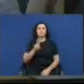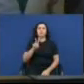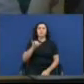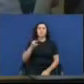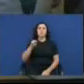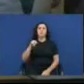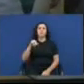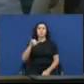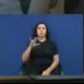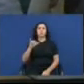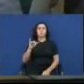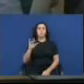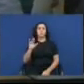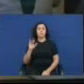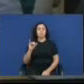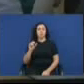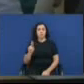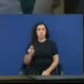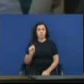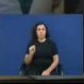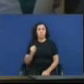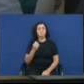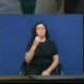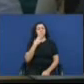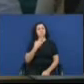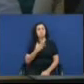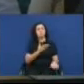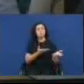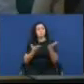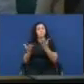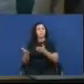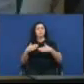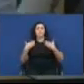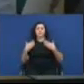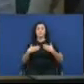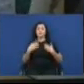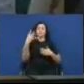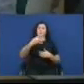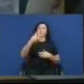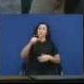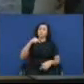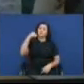Vinícius, também, meu caro. Seja bem-vindo. Que alegria recebê-lo. E na quarta-feira haverá a